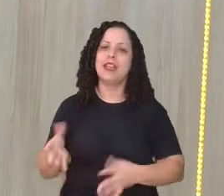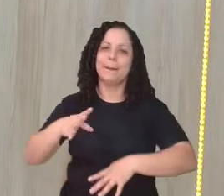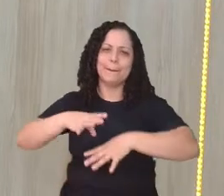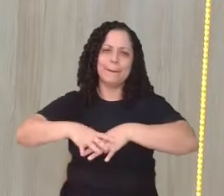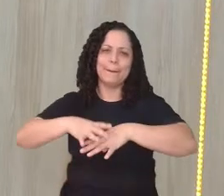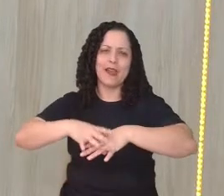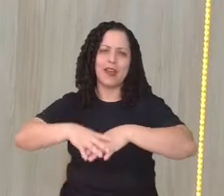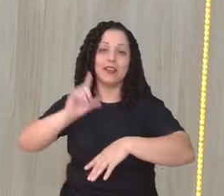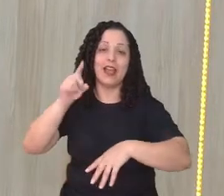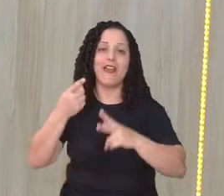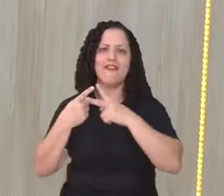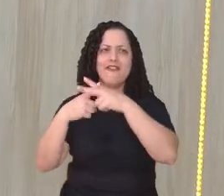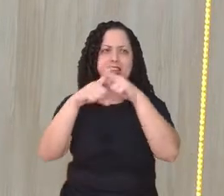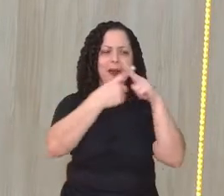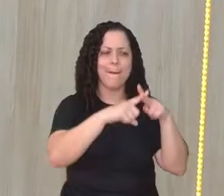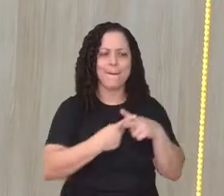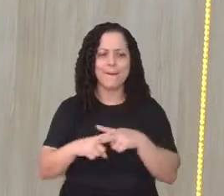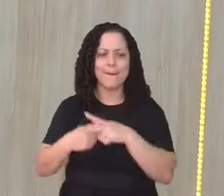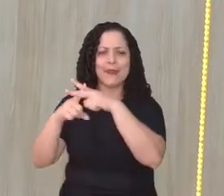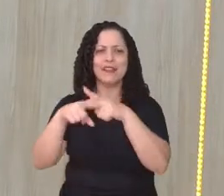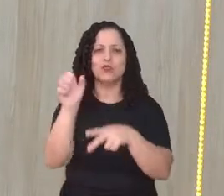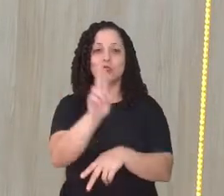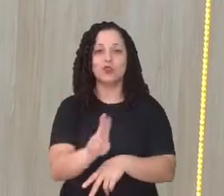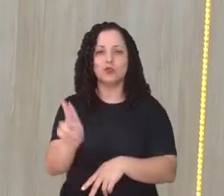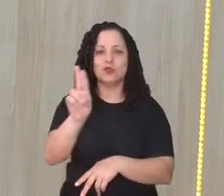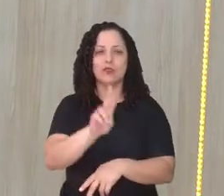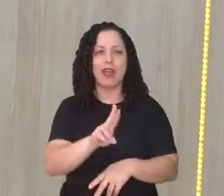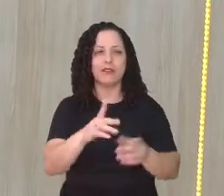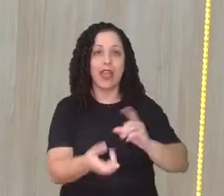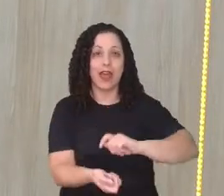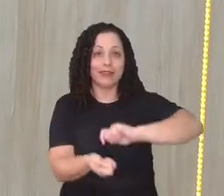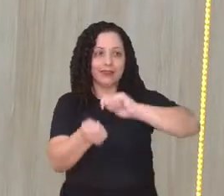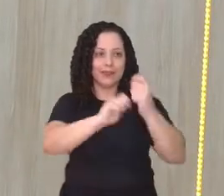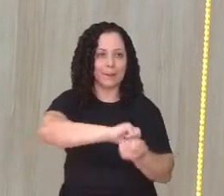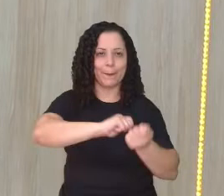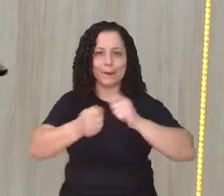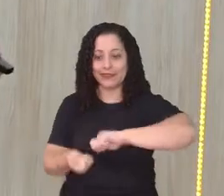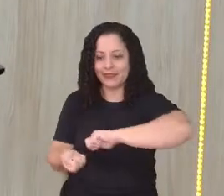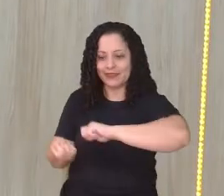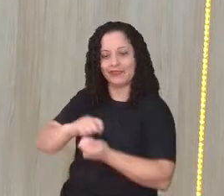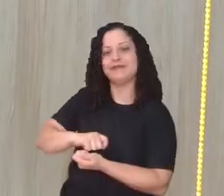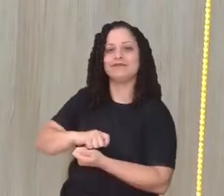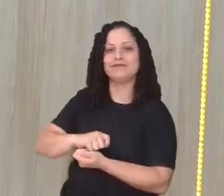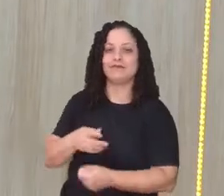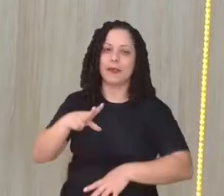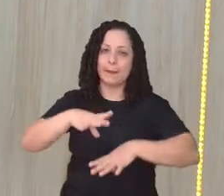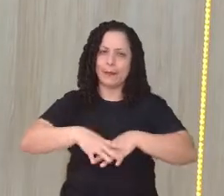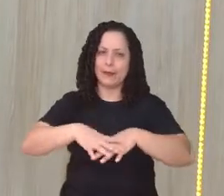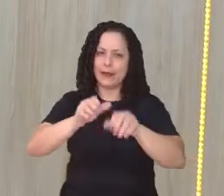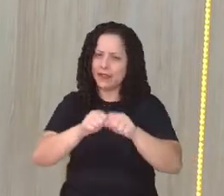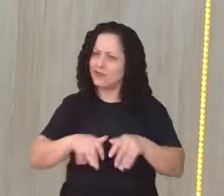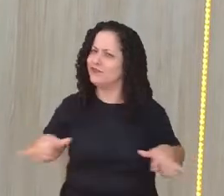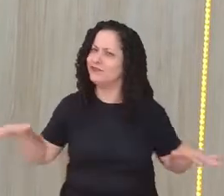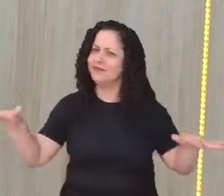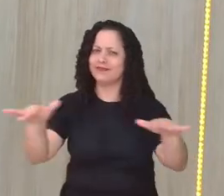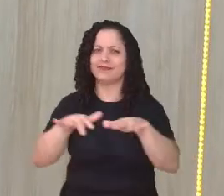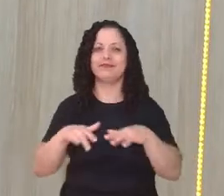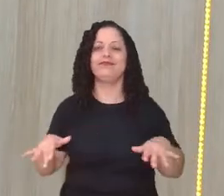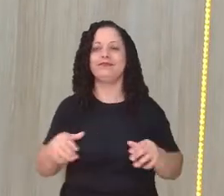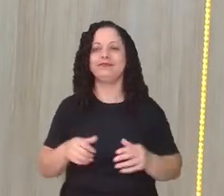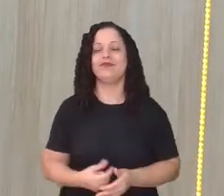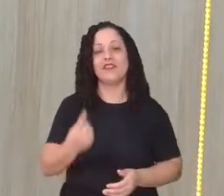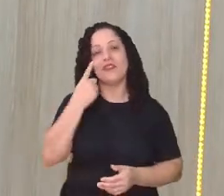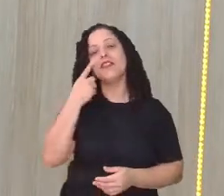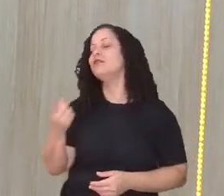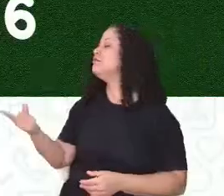gente, é ferramenta para ser aplicado. Por isso que a matemática está em tudo que é canto. Bora lá. Qual